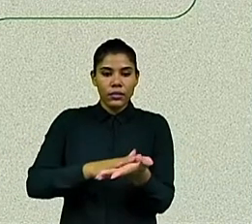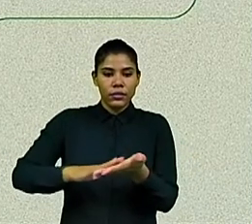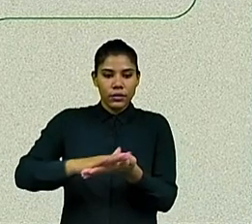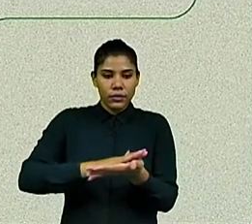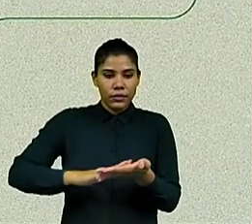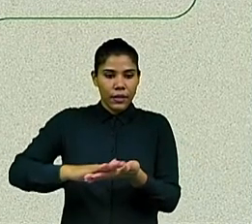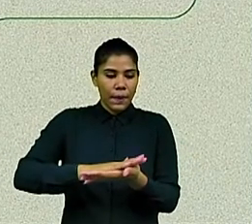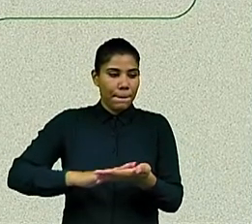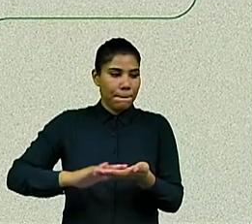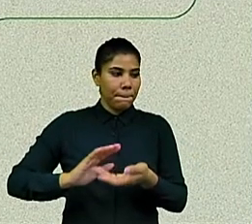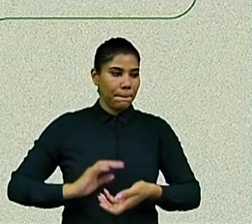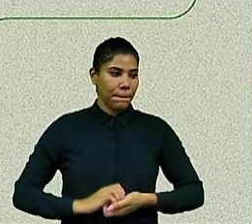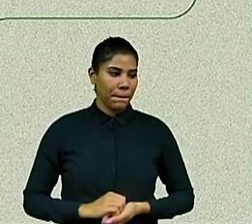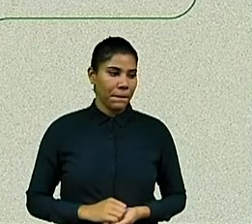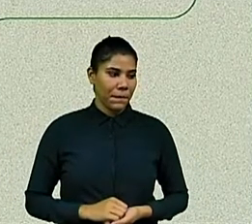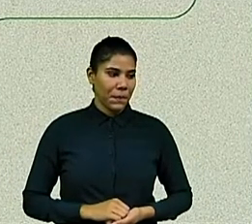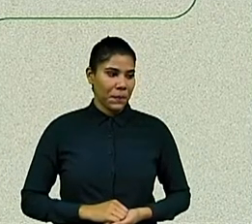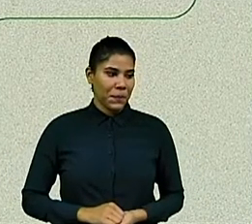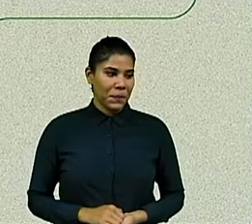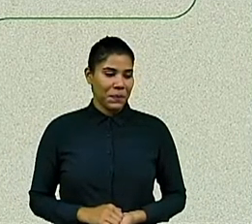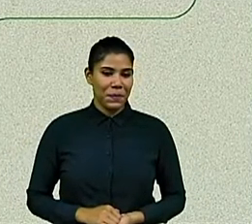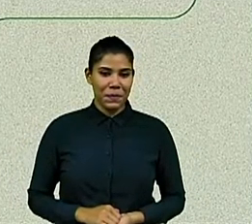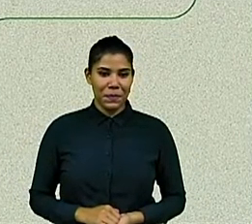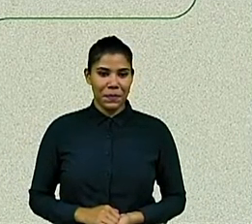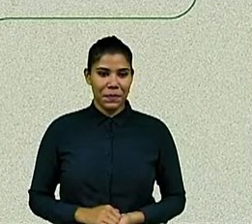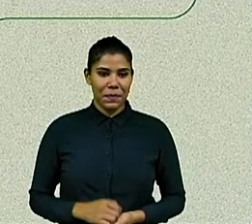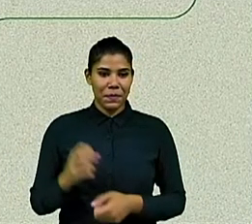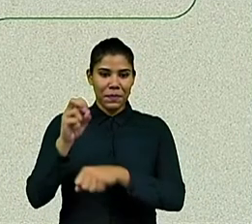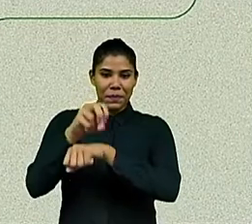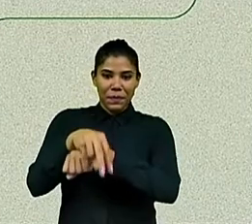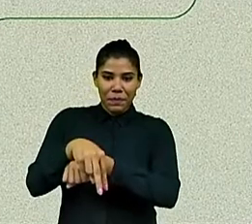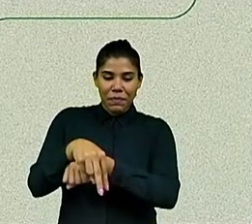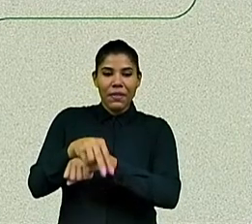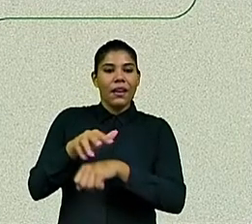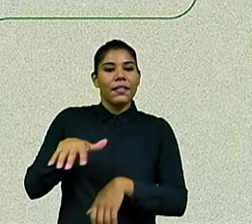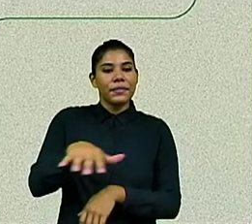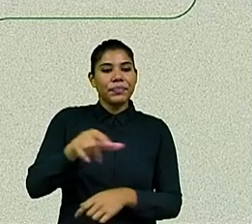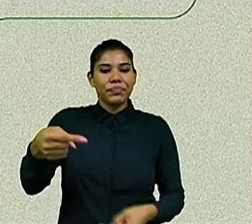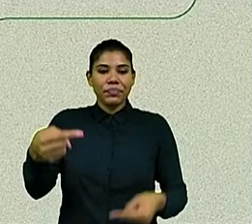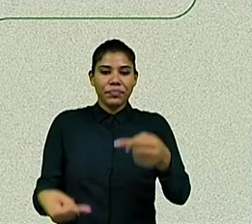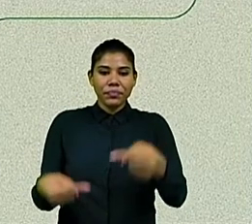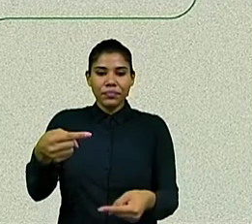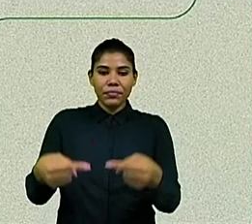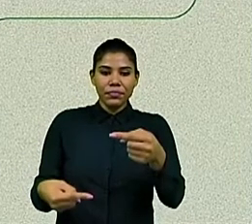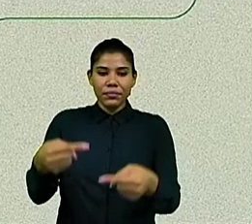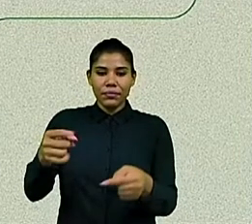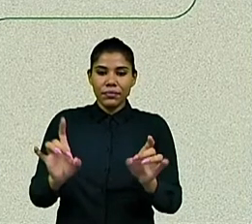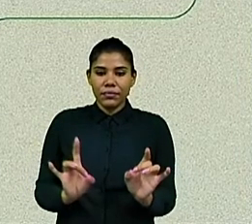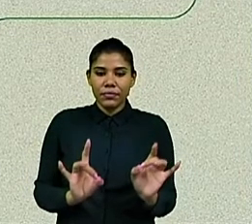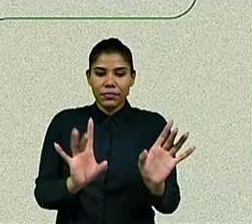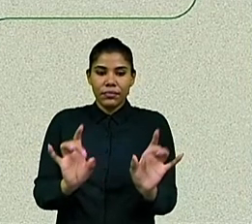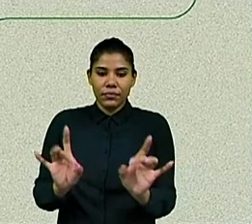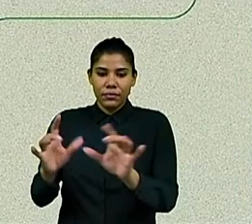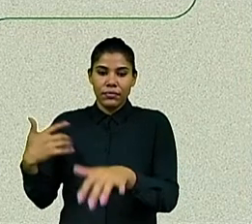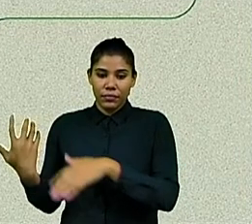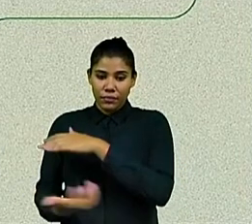pouco intervenção do governo no mercado de trabalho política de privatização de empresas estatais